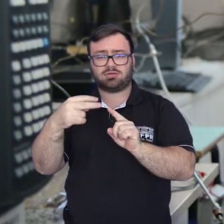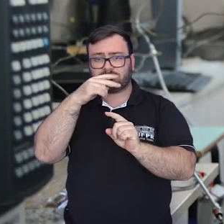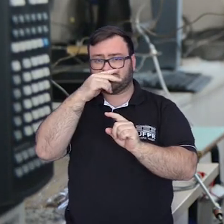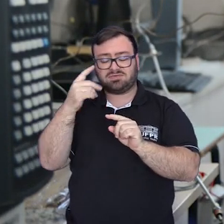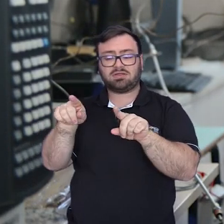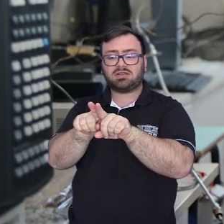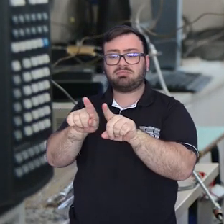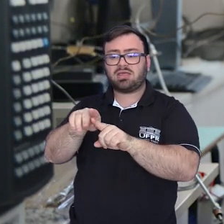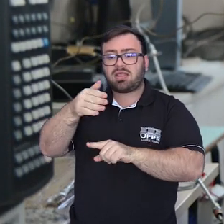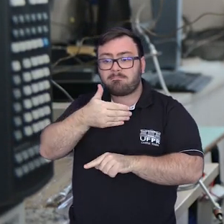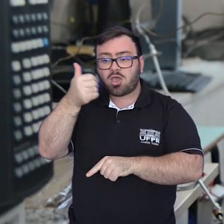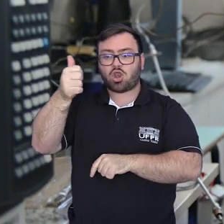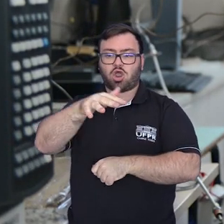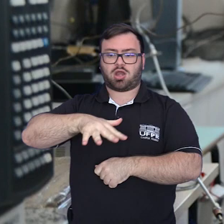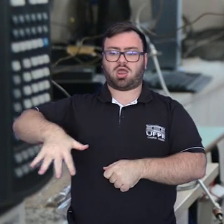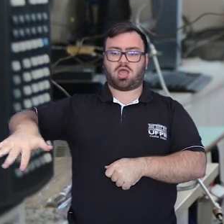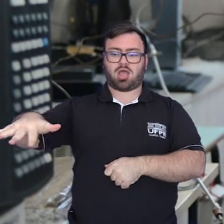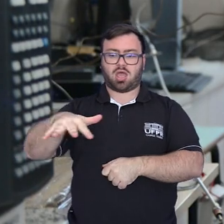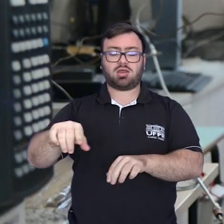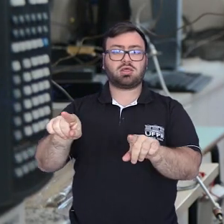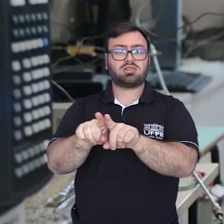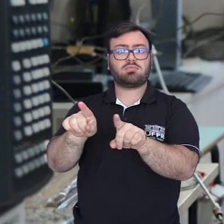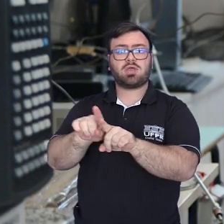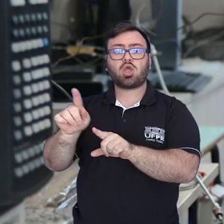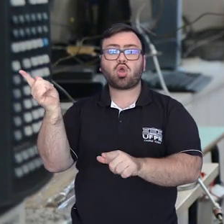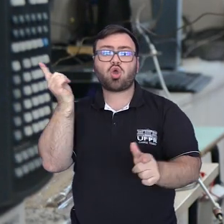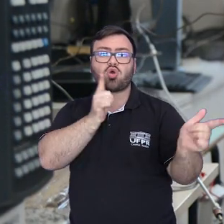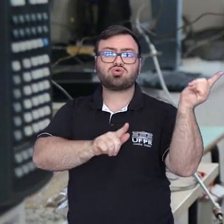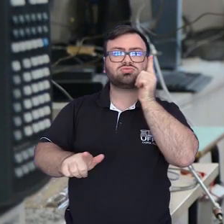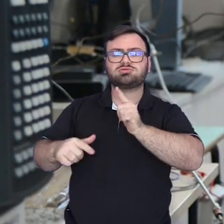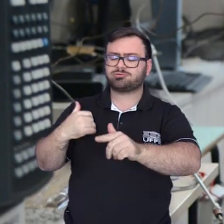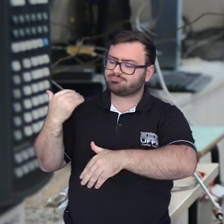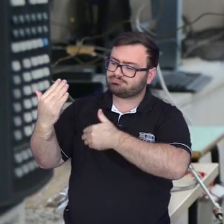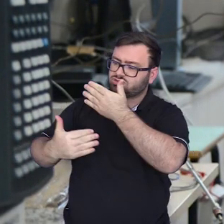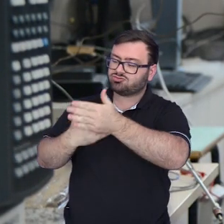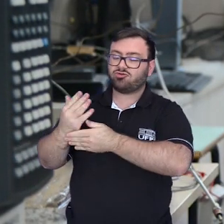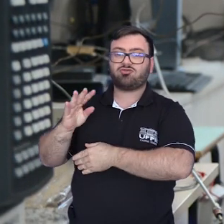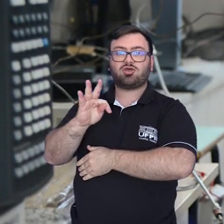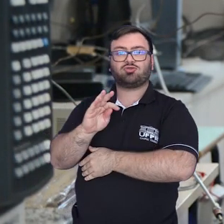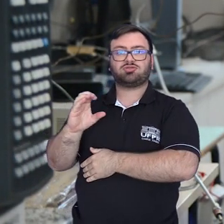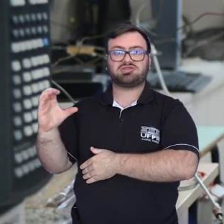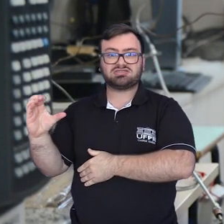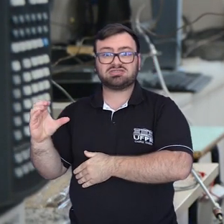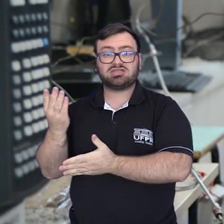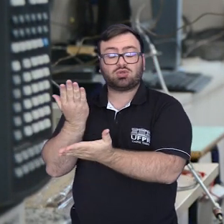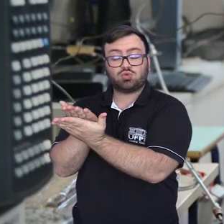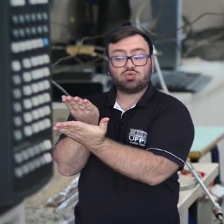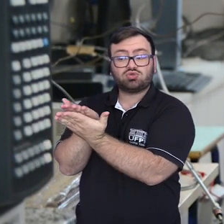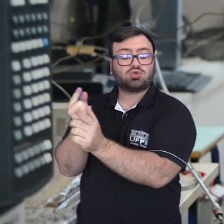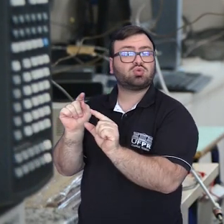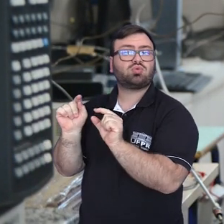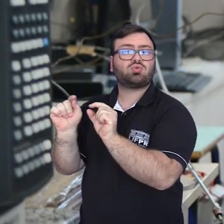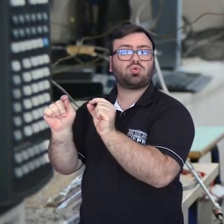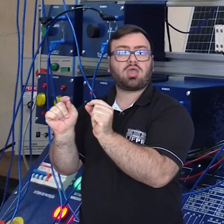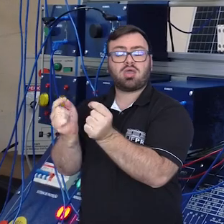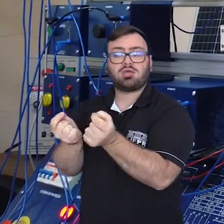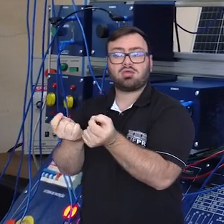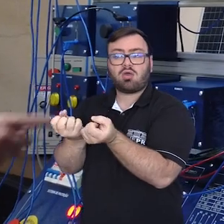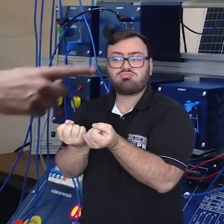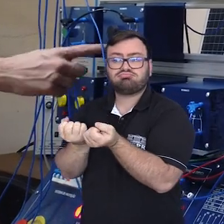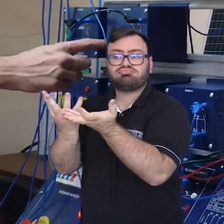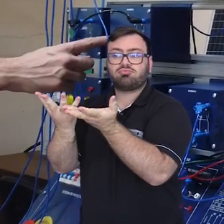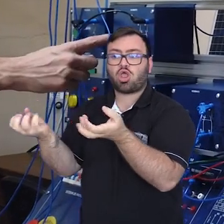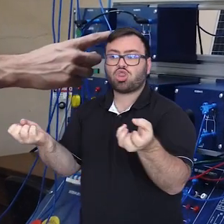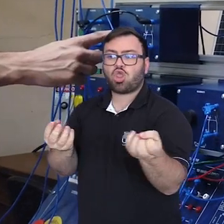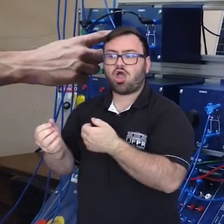também desenvolver, inclusive, o meu TCC em cima de um estudo que eu trouxe para uma nova área de mercado de trabalho, voltado